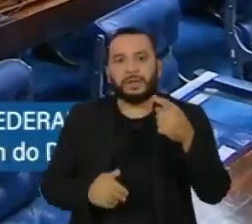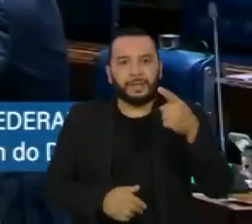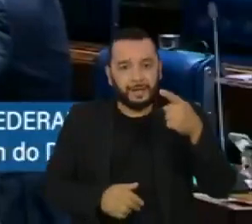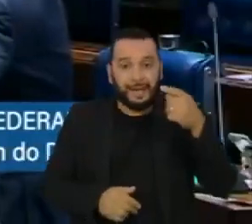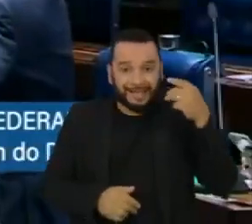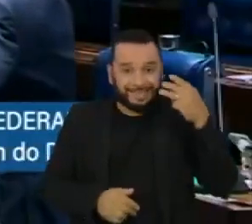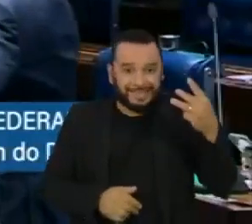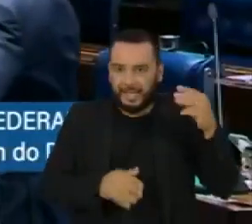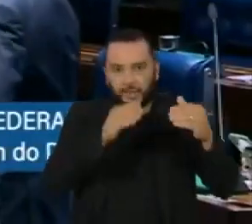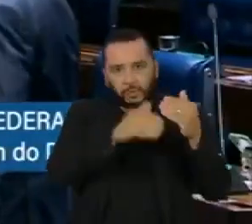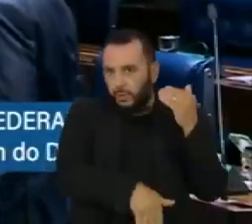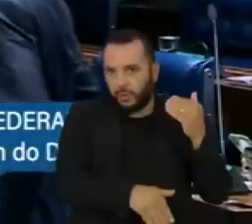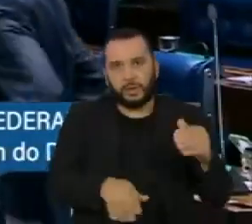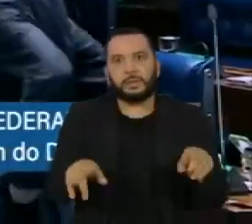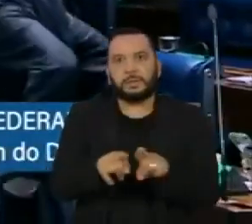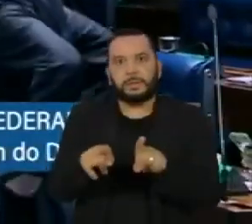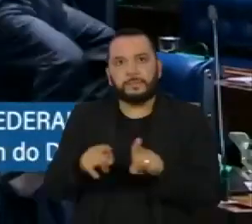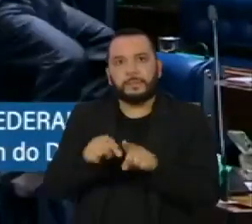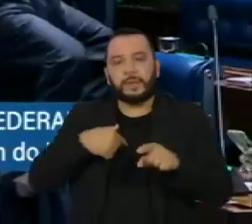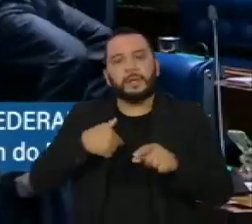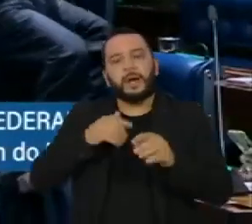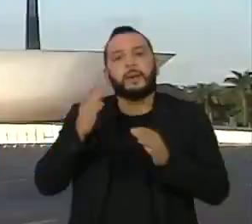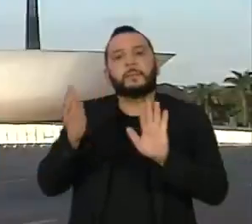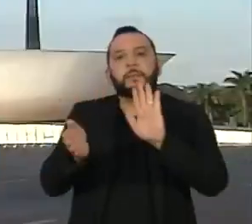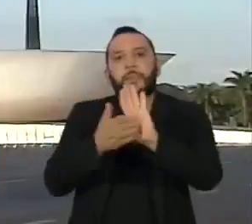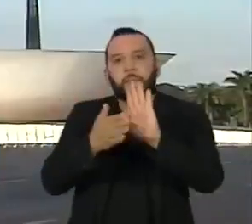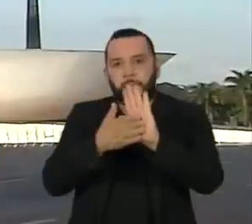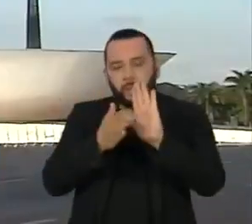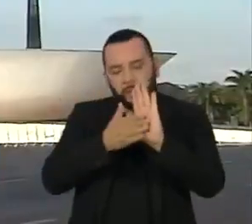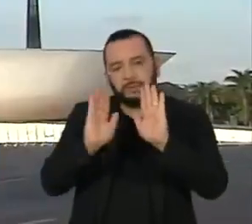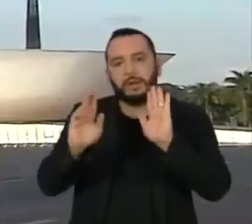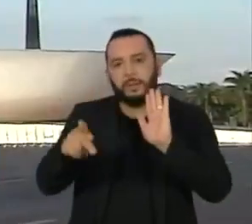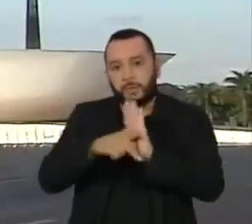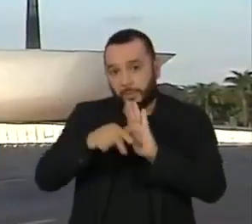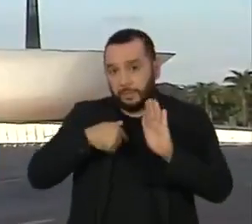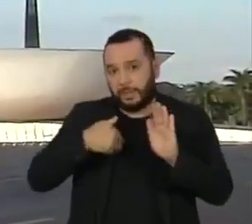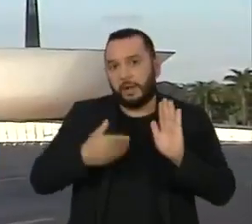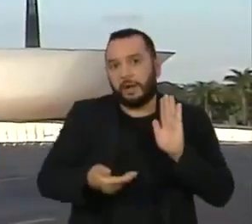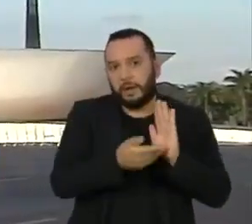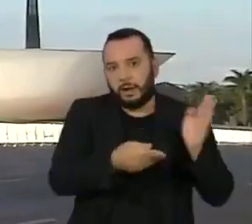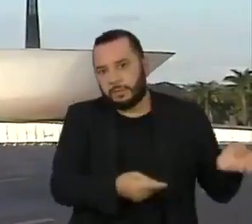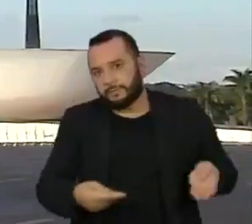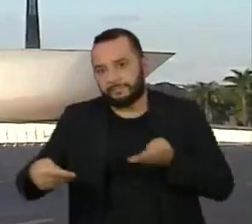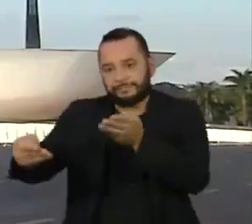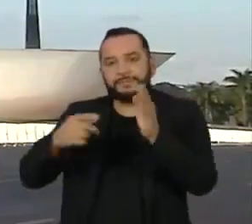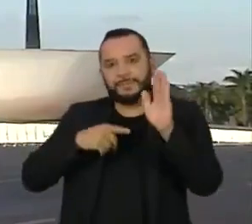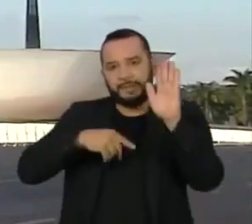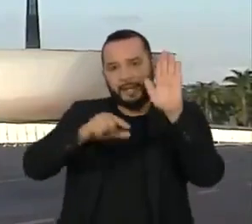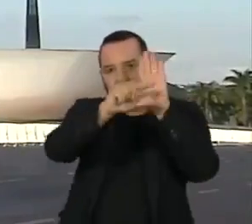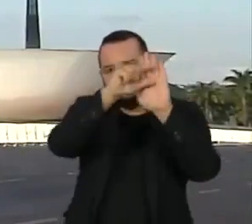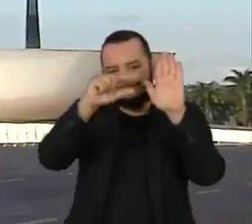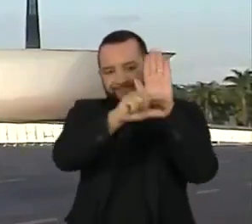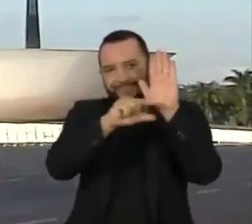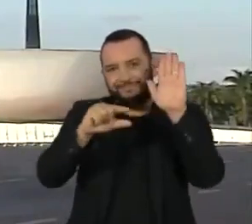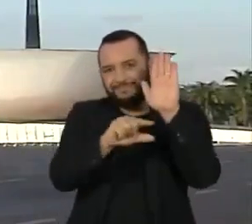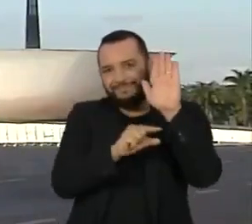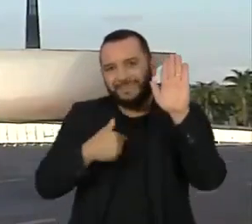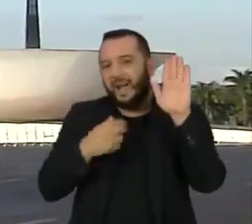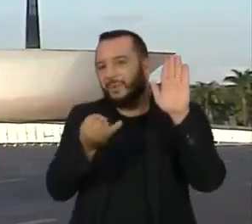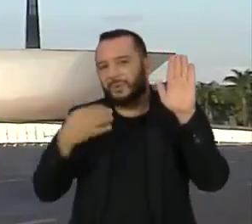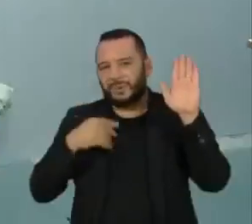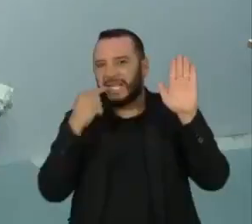três O Senado esvaziou A Proposta enviada pela câmara que inclui a trechos que foram alvo de